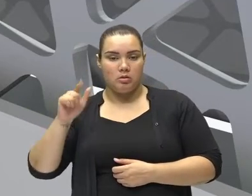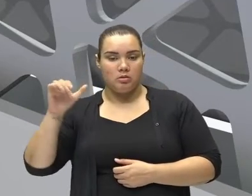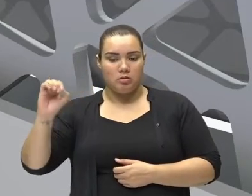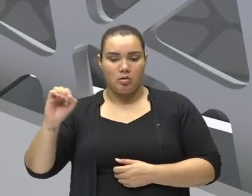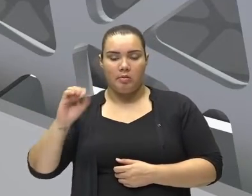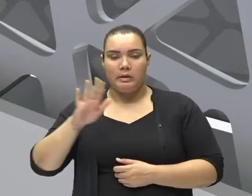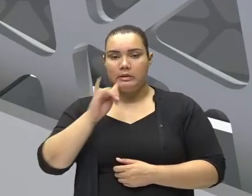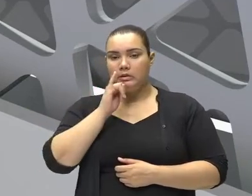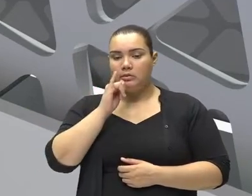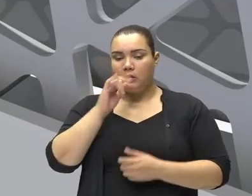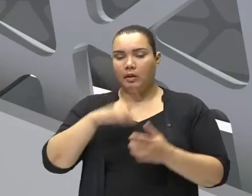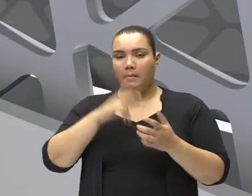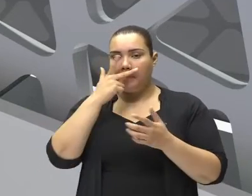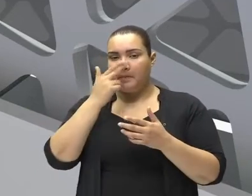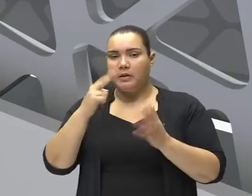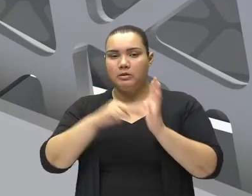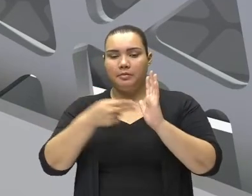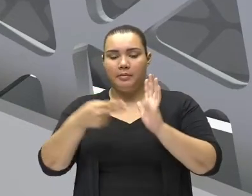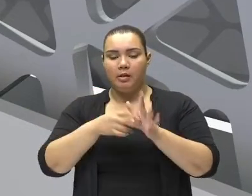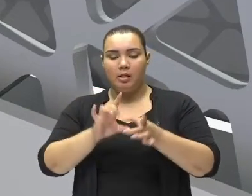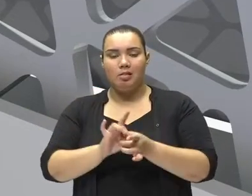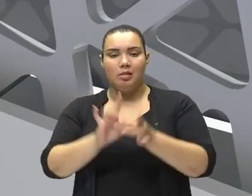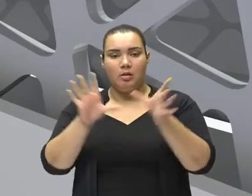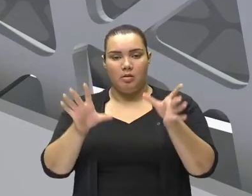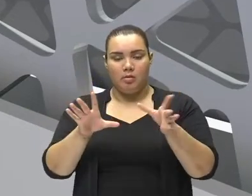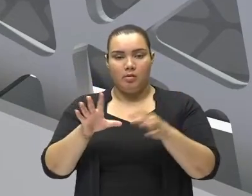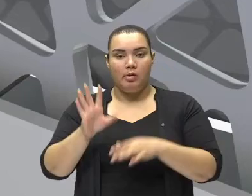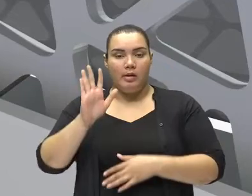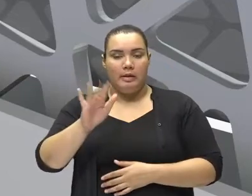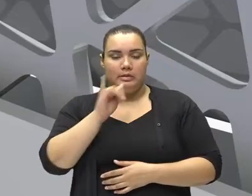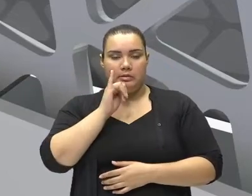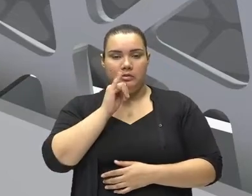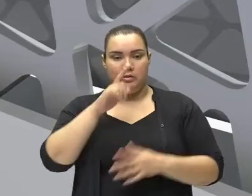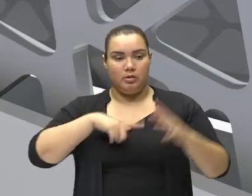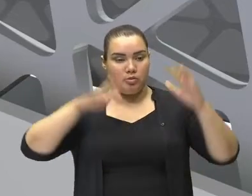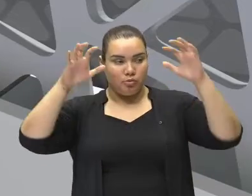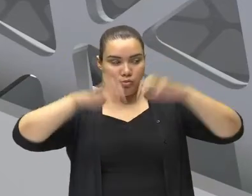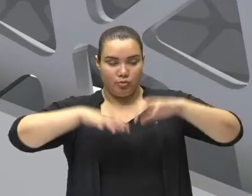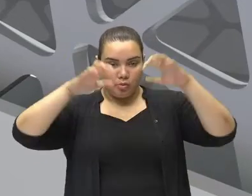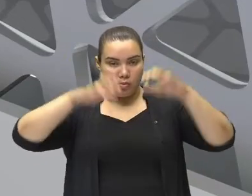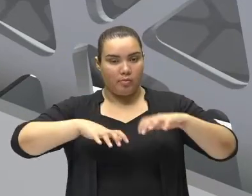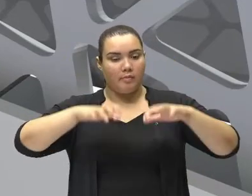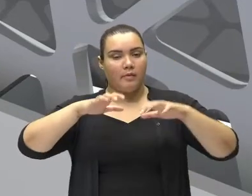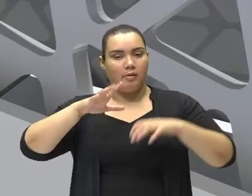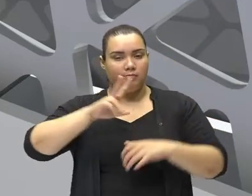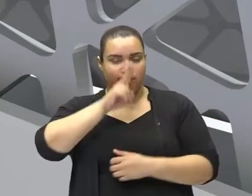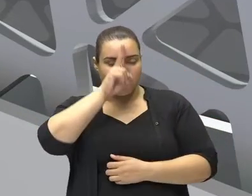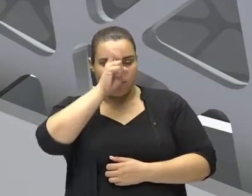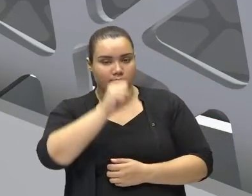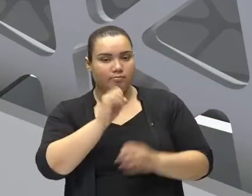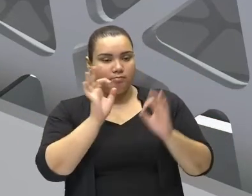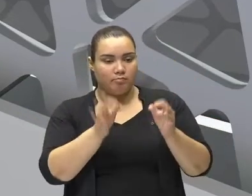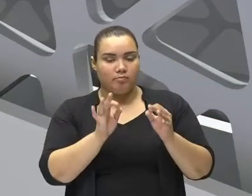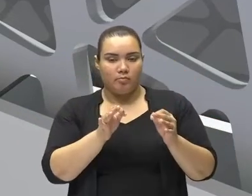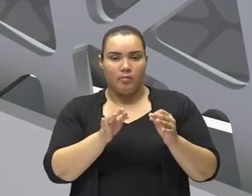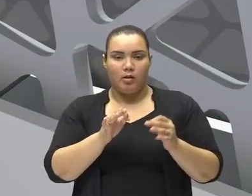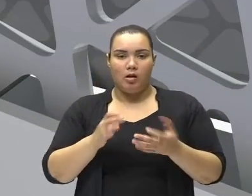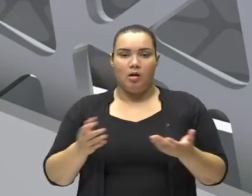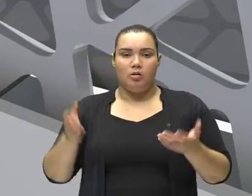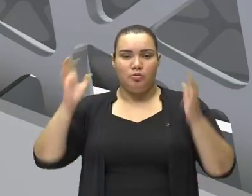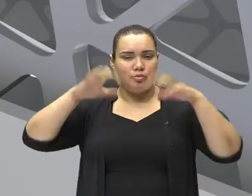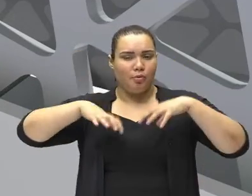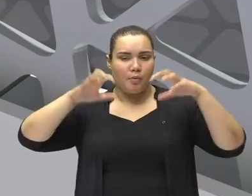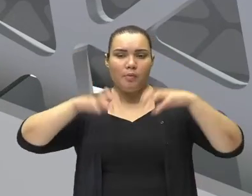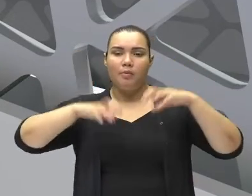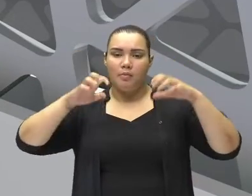muito, olha aí a concessão, né? Apesar de ter chovido muito, não era para ter jogo, né? Choveu